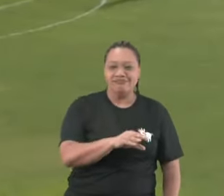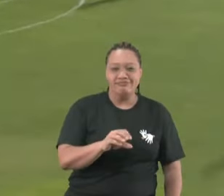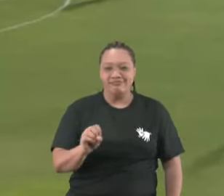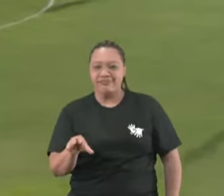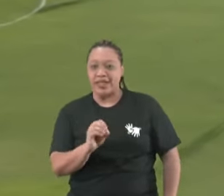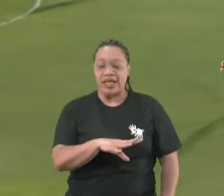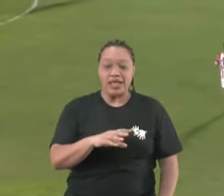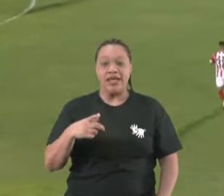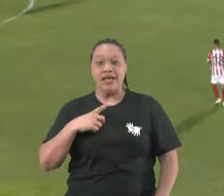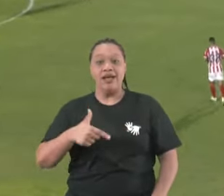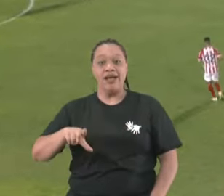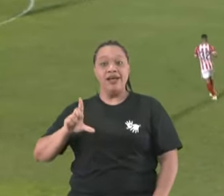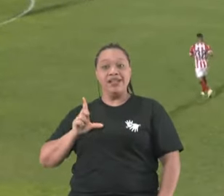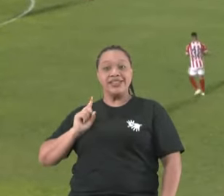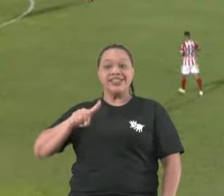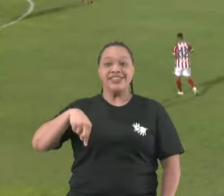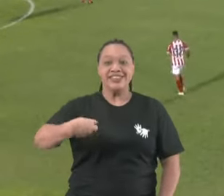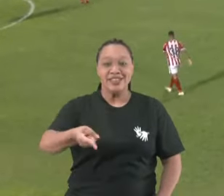Pré-jogo, pós-jogo.